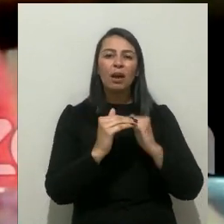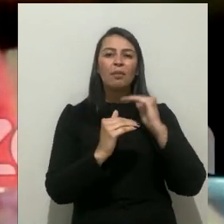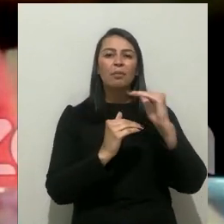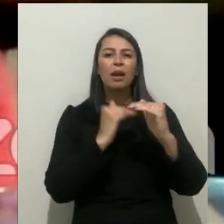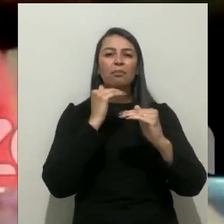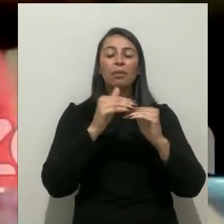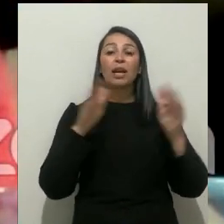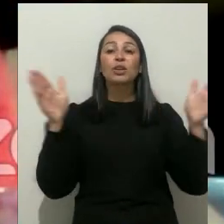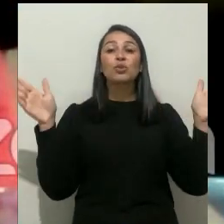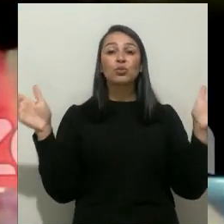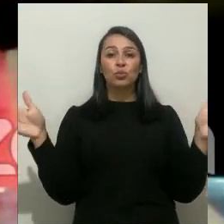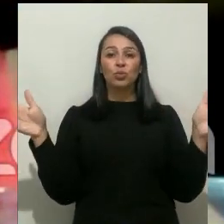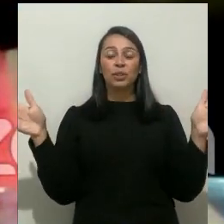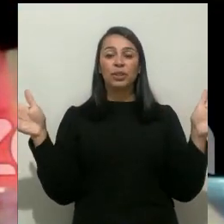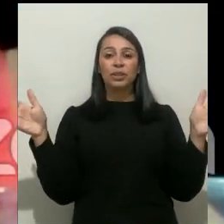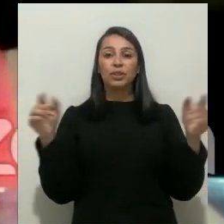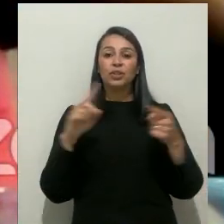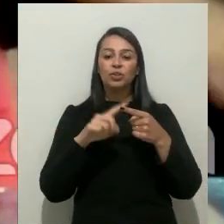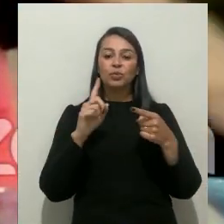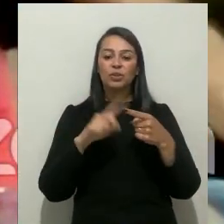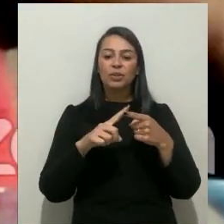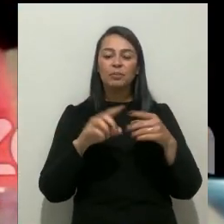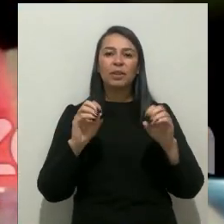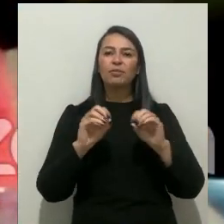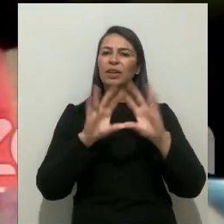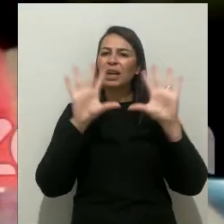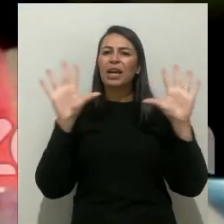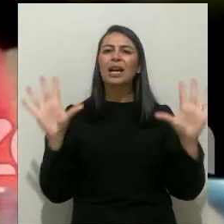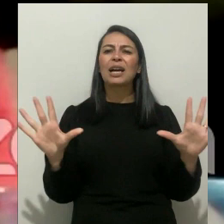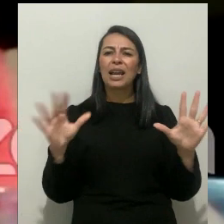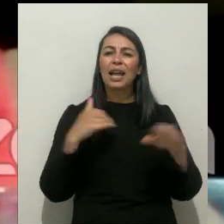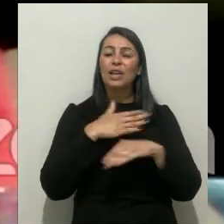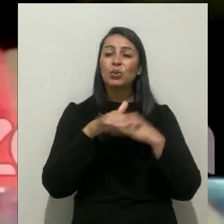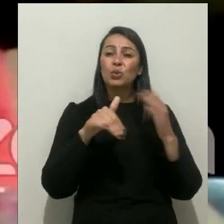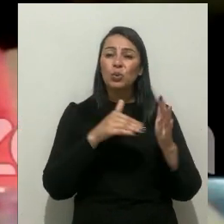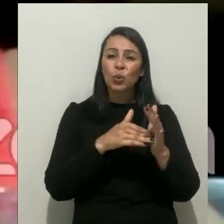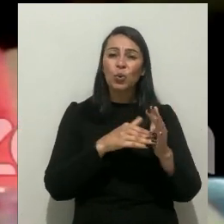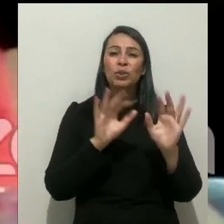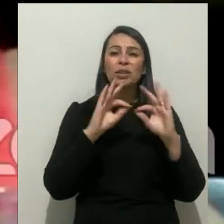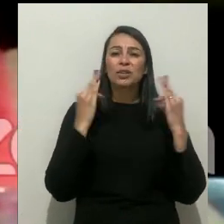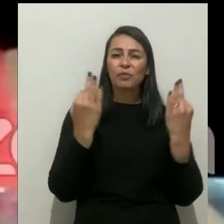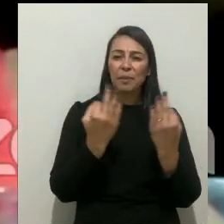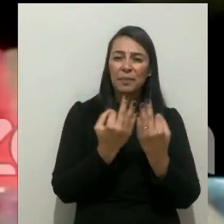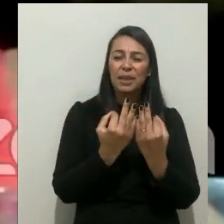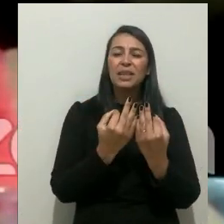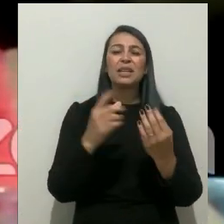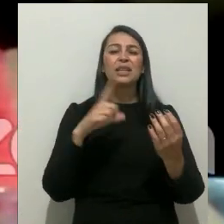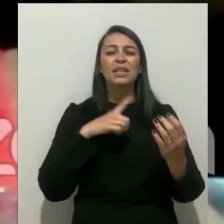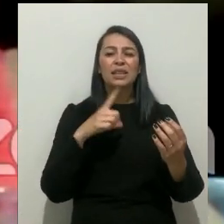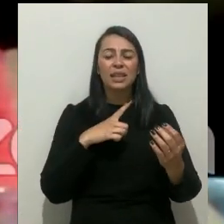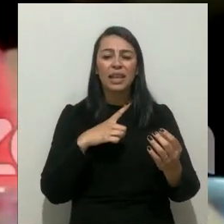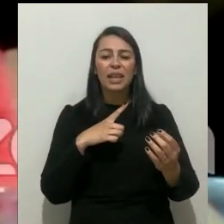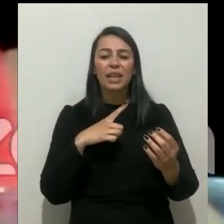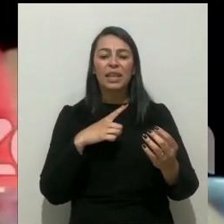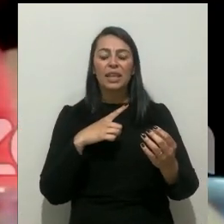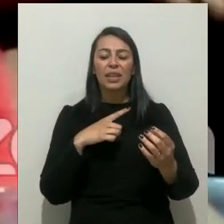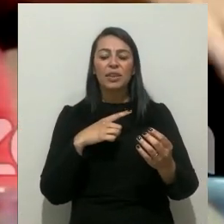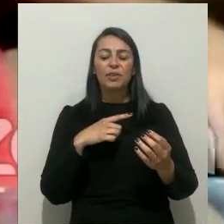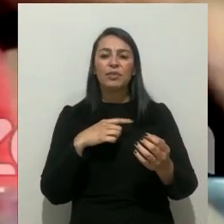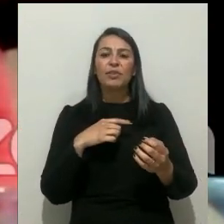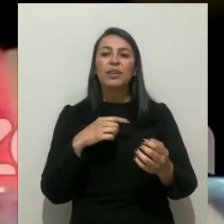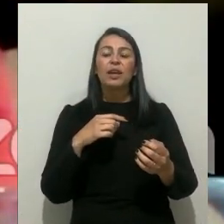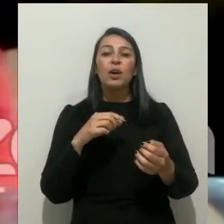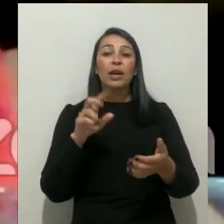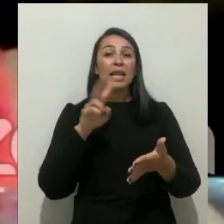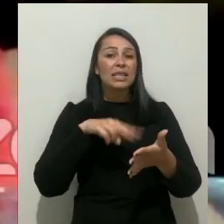o conceito do Cristo. Também, Bel, fica muito claro aqui, toda essa polêmica da família Landowski em relação à autoria e tal,